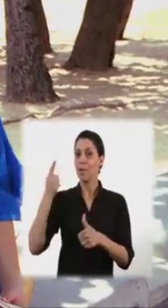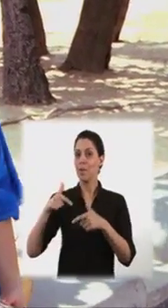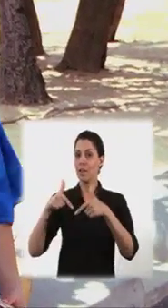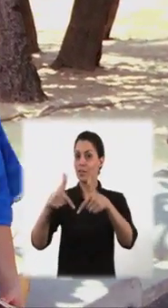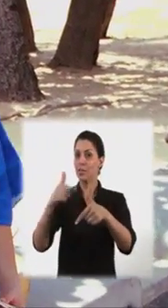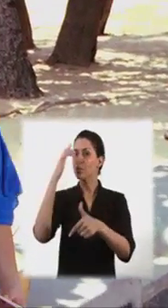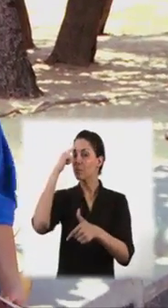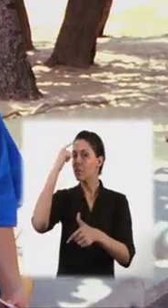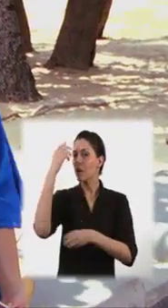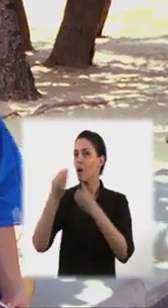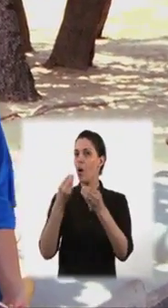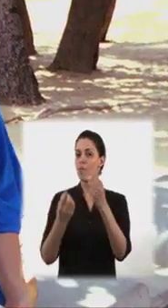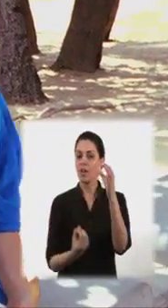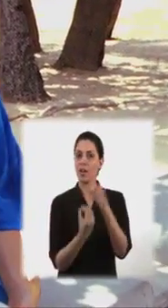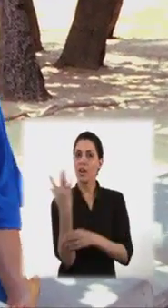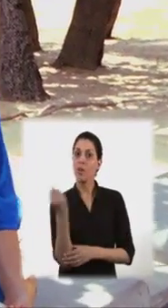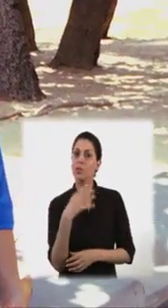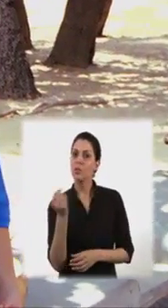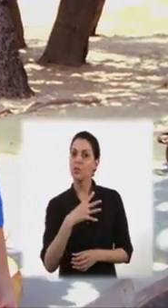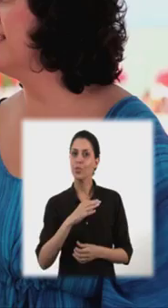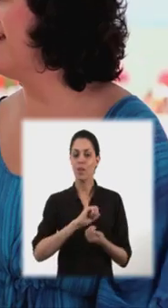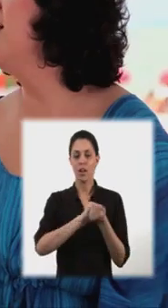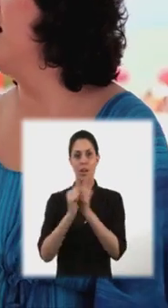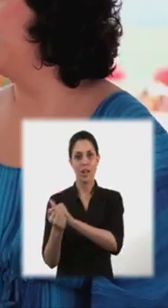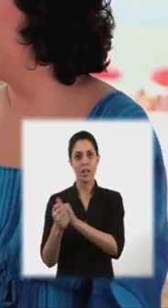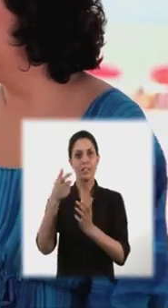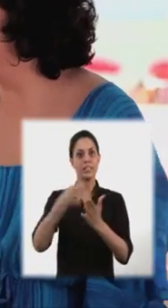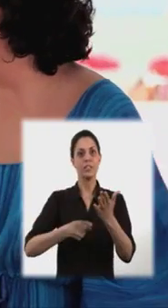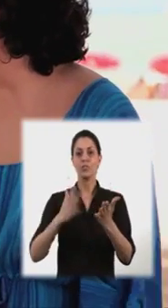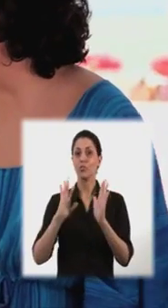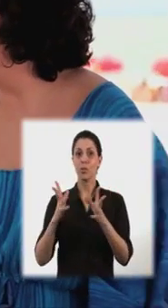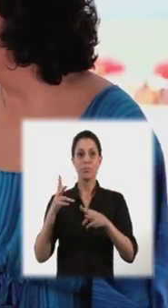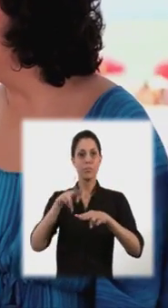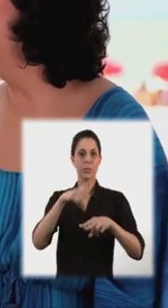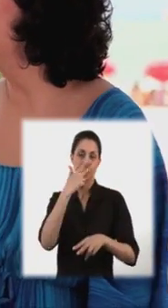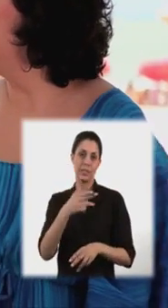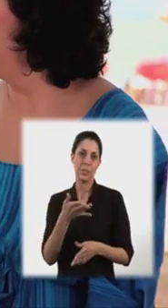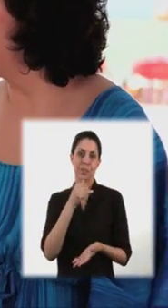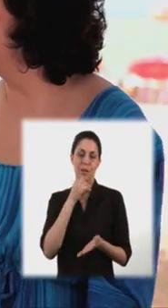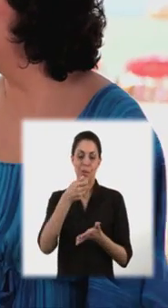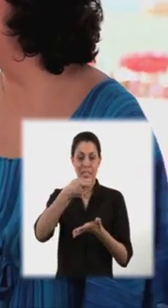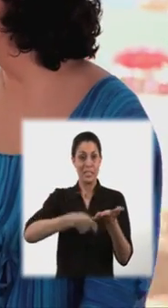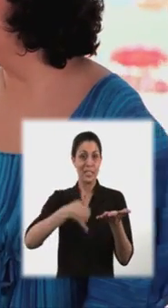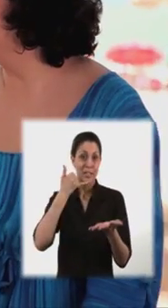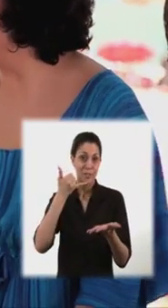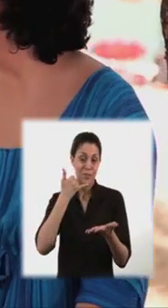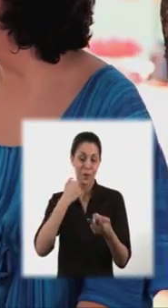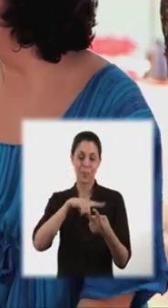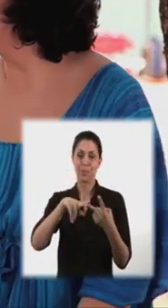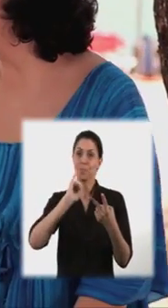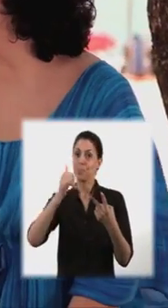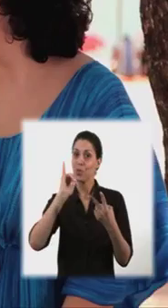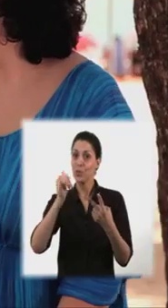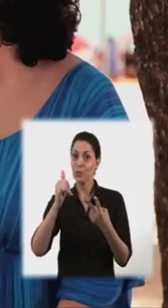vai recriar textos que têm uma forma tão definida, que é a lista telefônica, o anúncio de venda de ouro, de compra